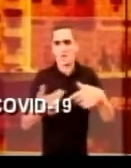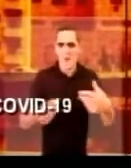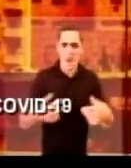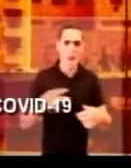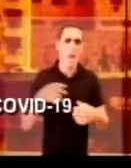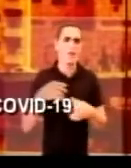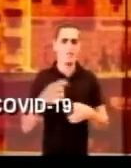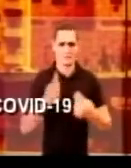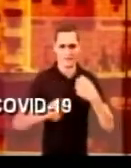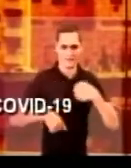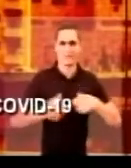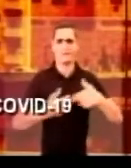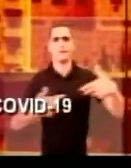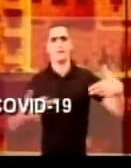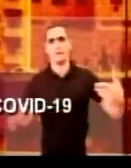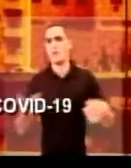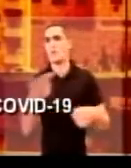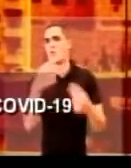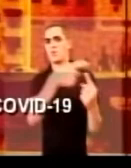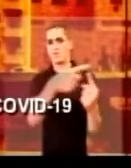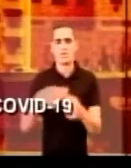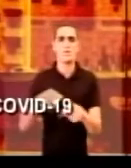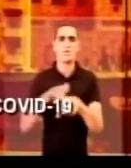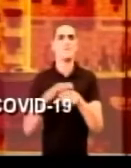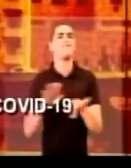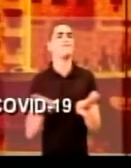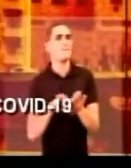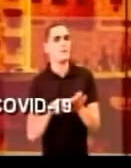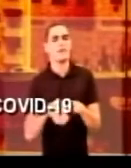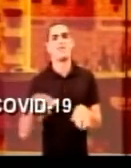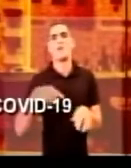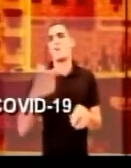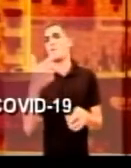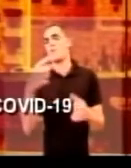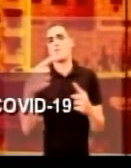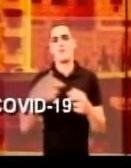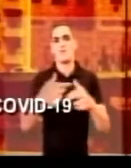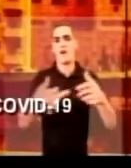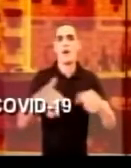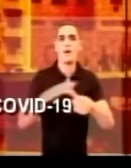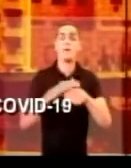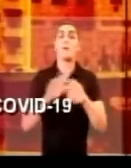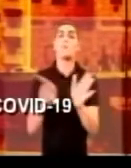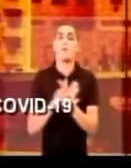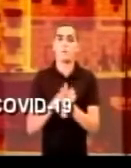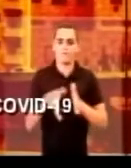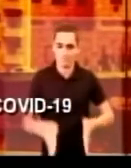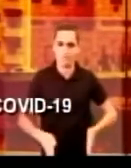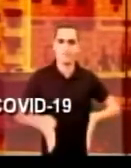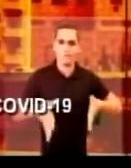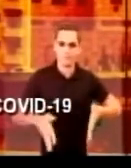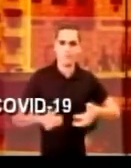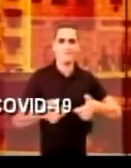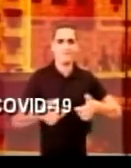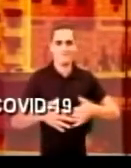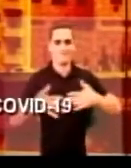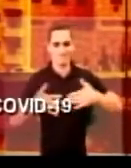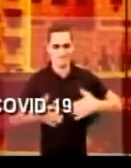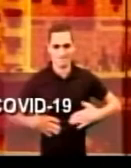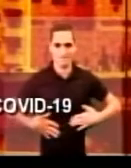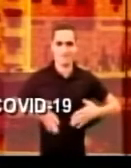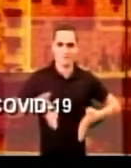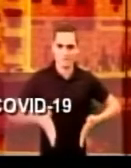De quantos nós tínhamos de paralisia infantil, que debilitava o indivíduo para o resto